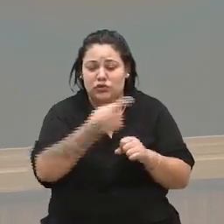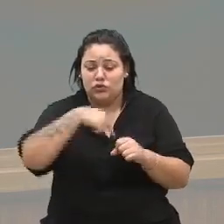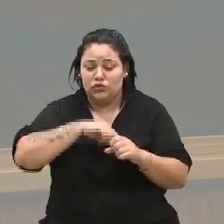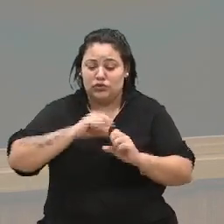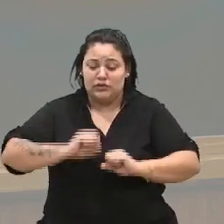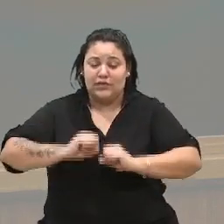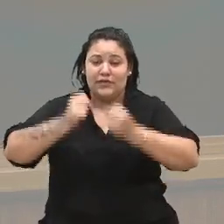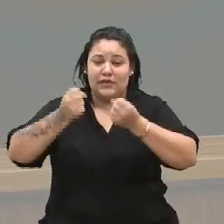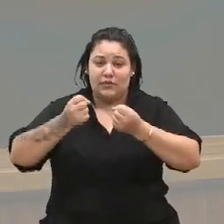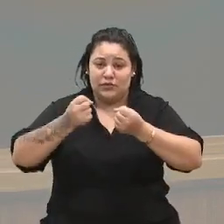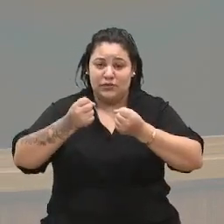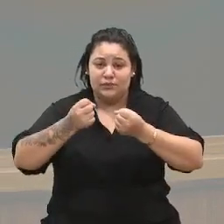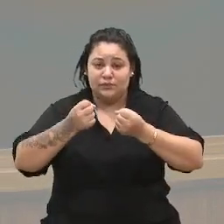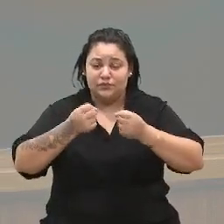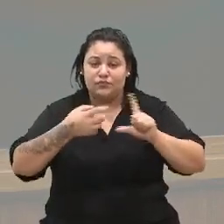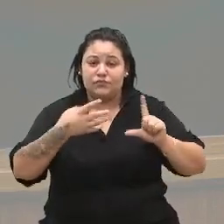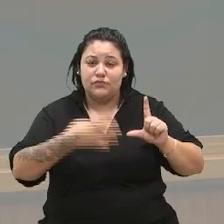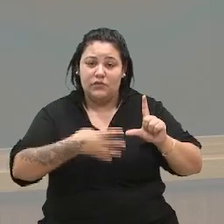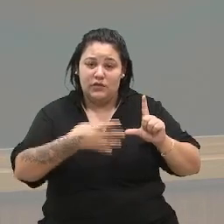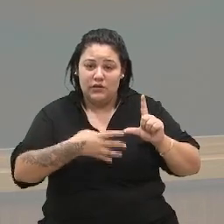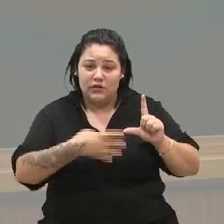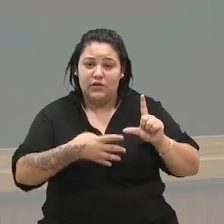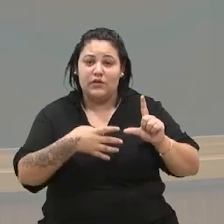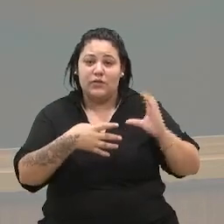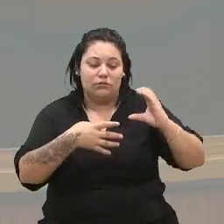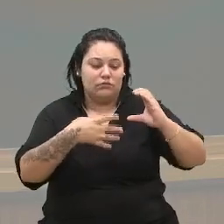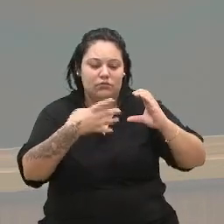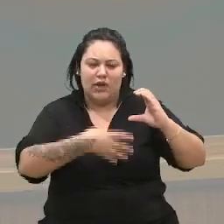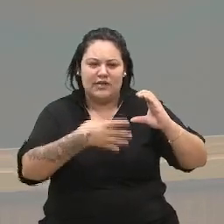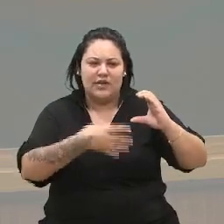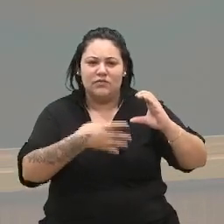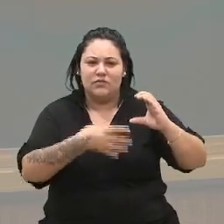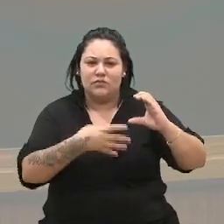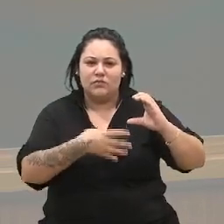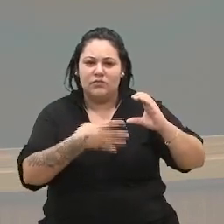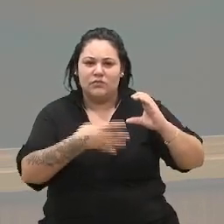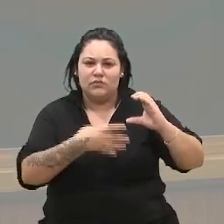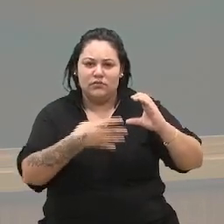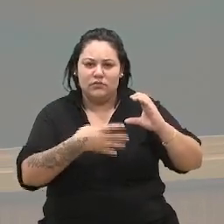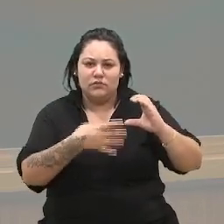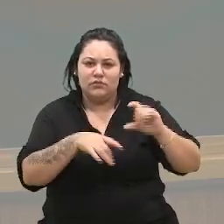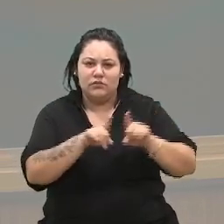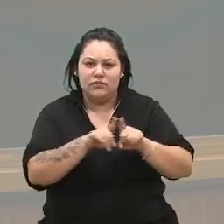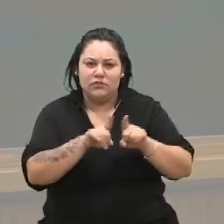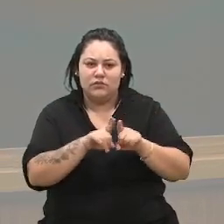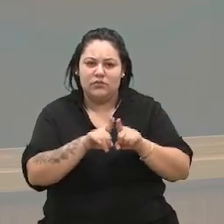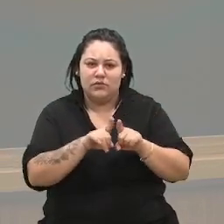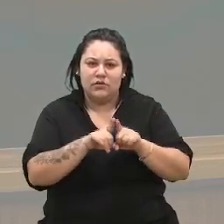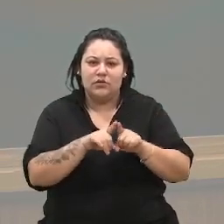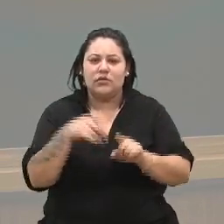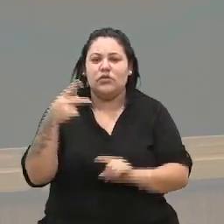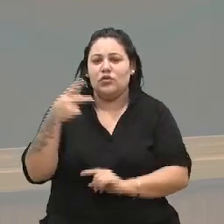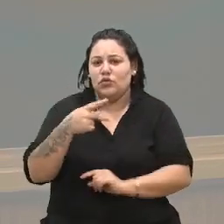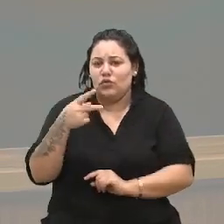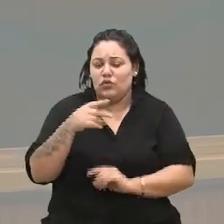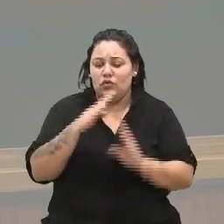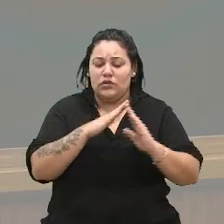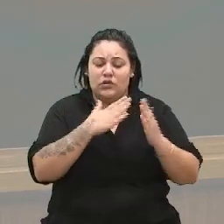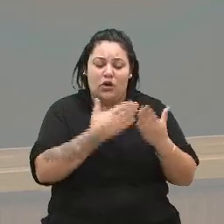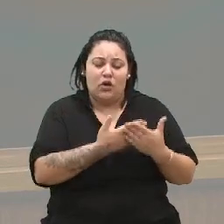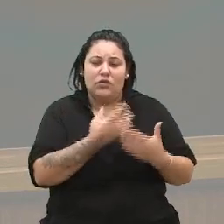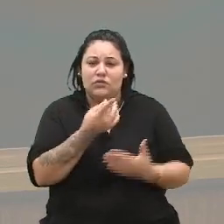a 4ª CRE, no sentido de 2 escolas que estavam desde o dia 16 de